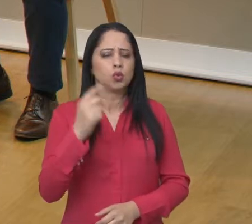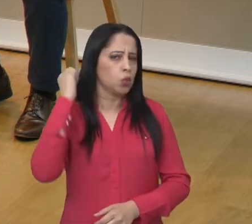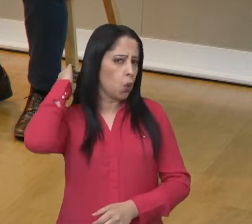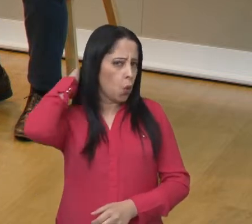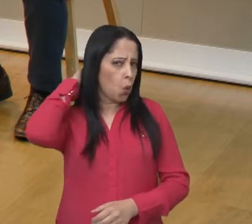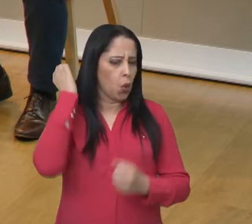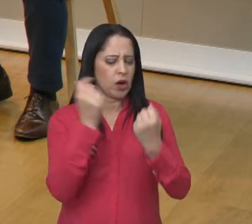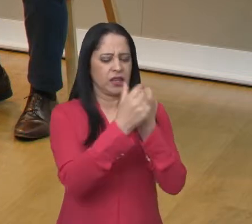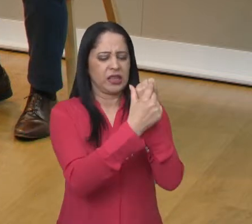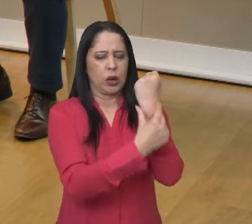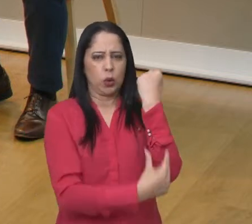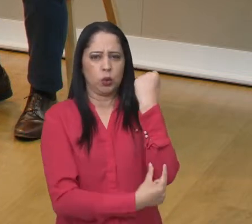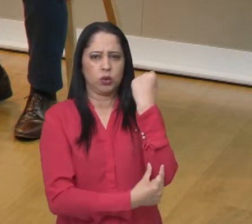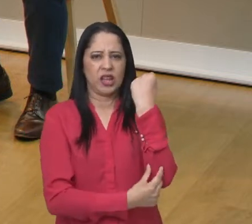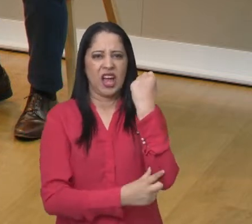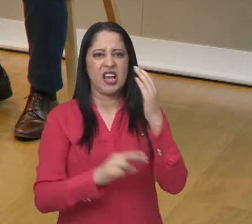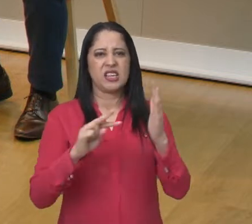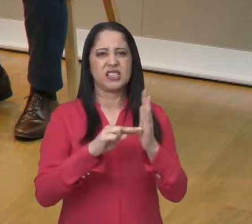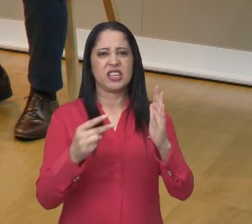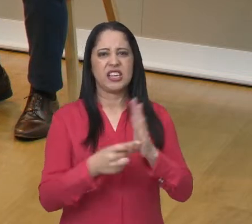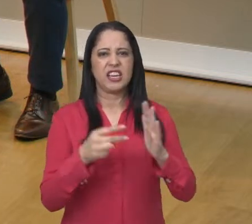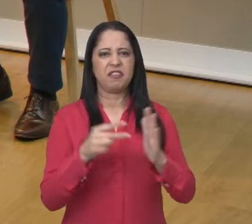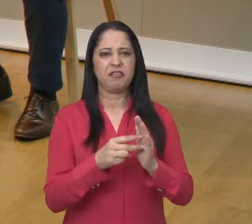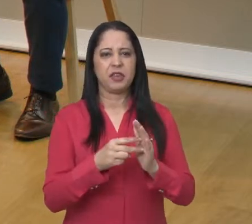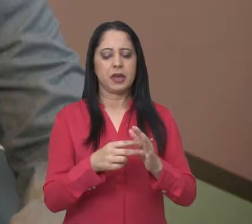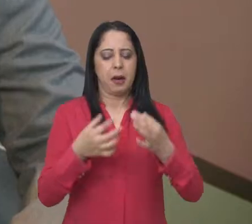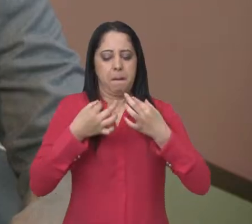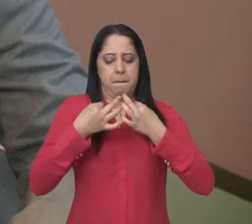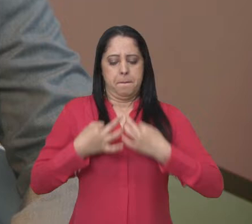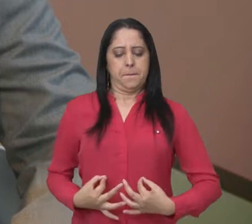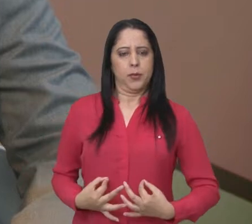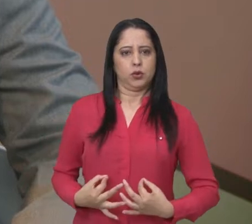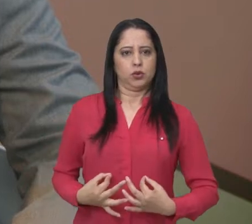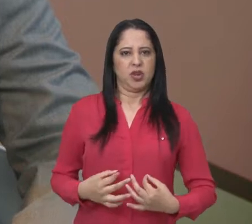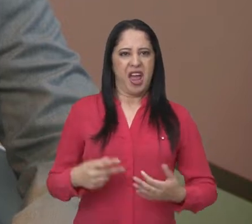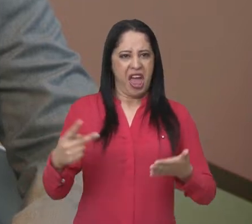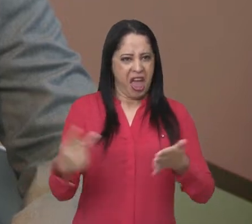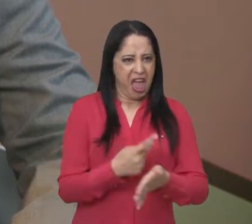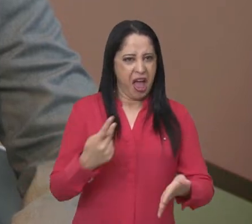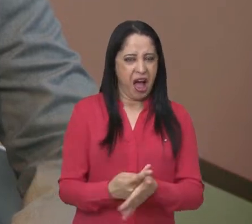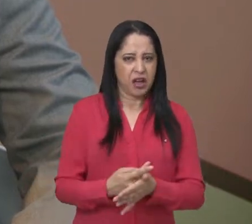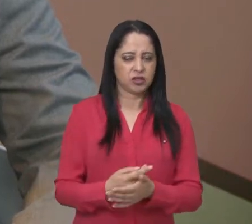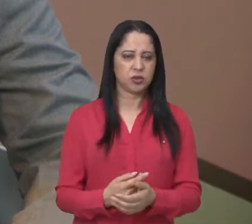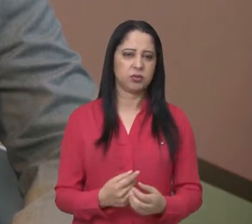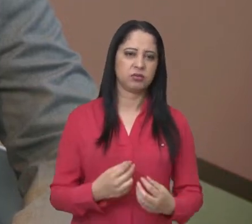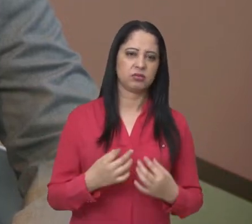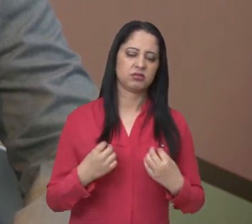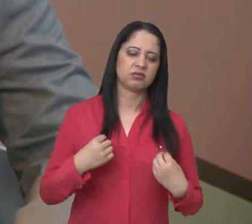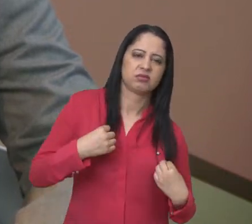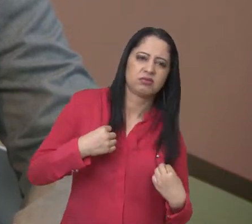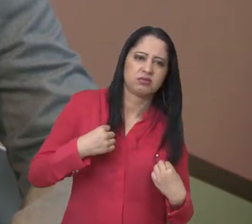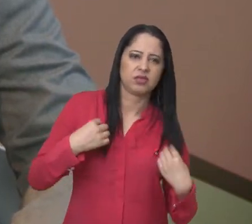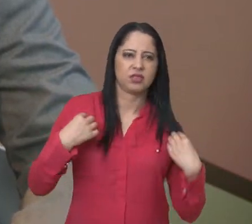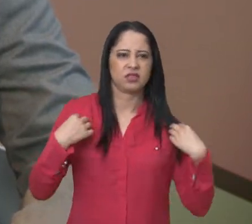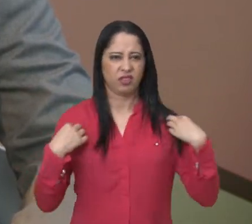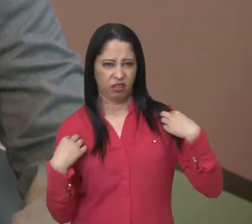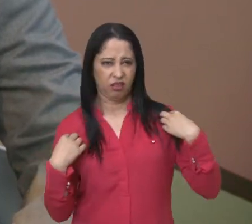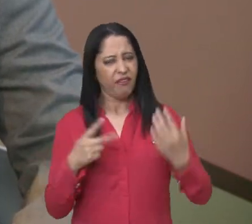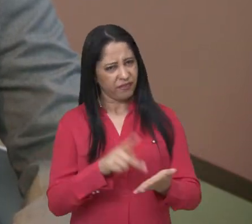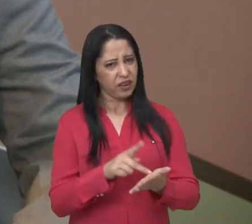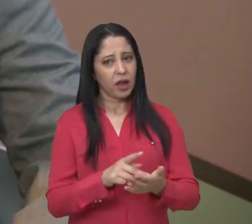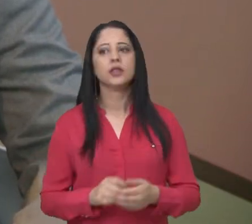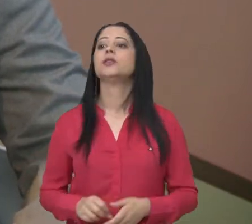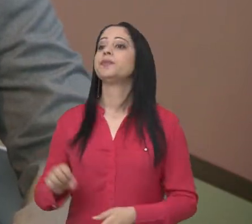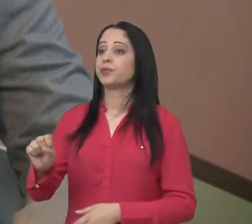coluna pode ter relação com a postura? Pode, Gisele. A má postura, ela pode acabar levando a dores na coluna,